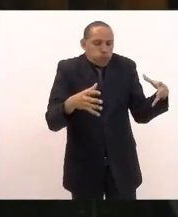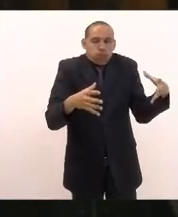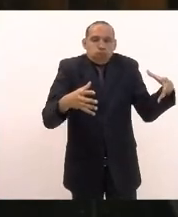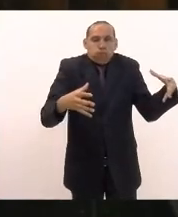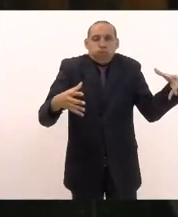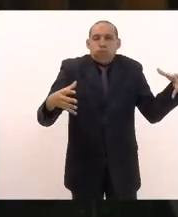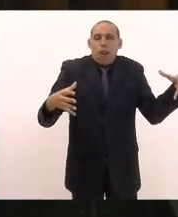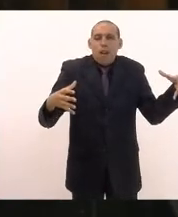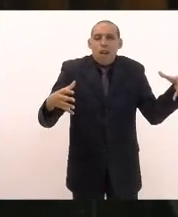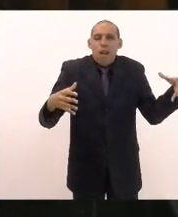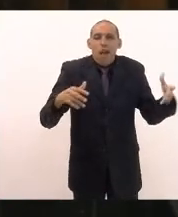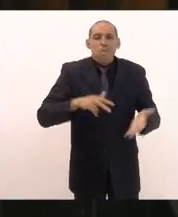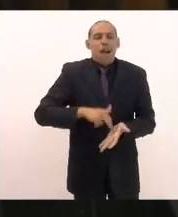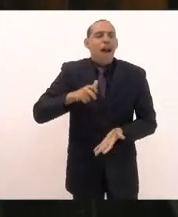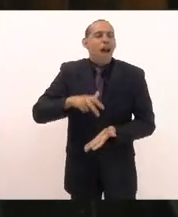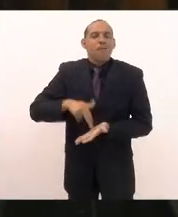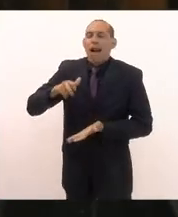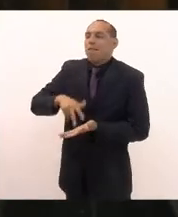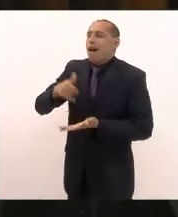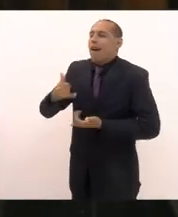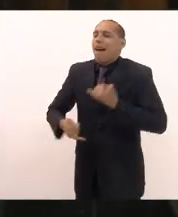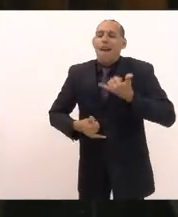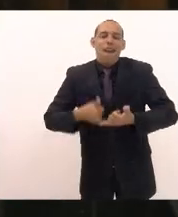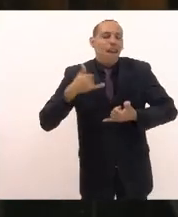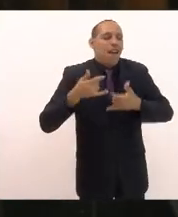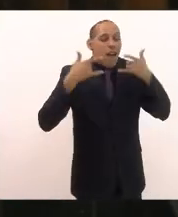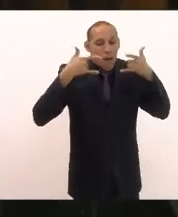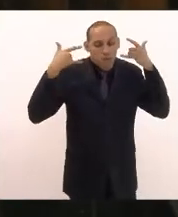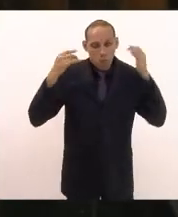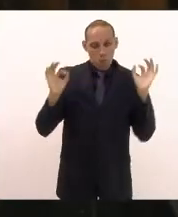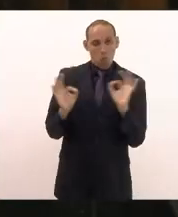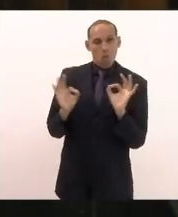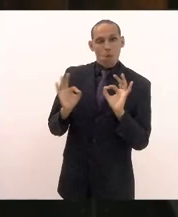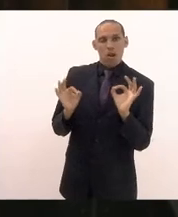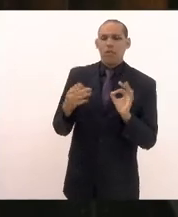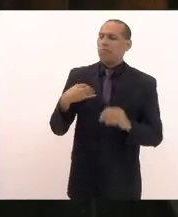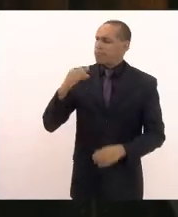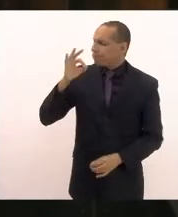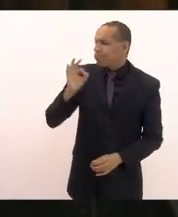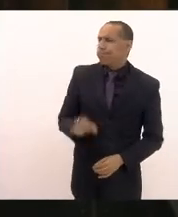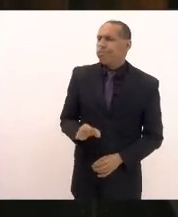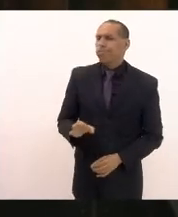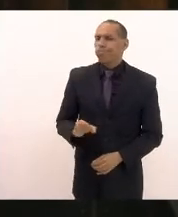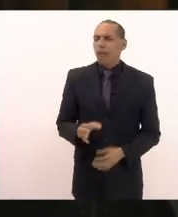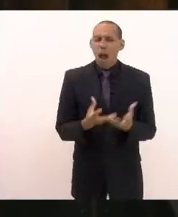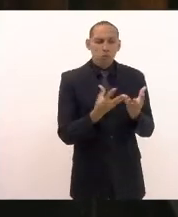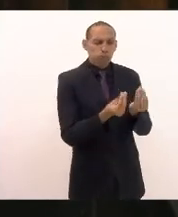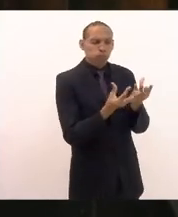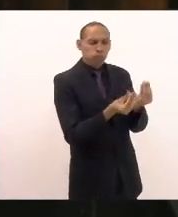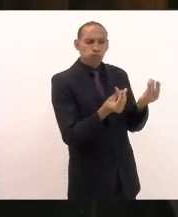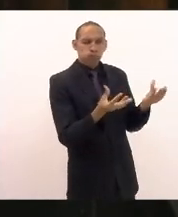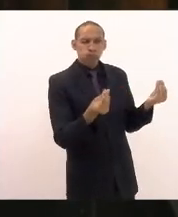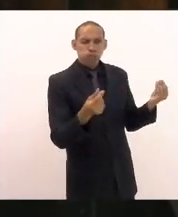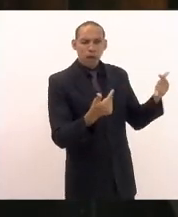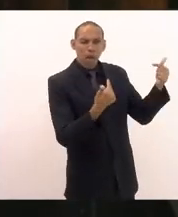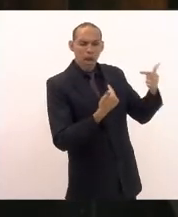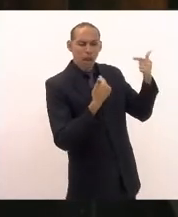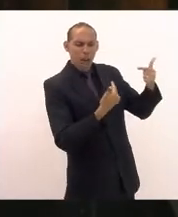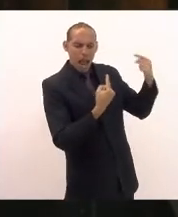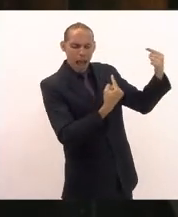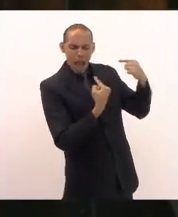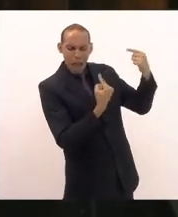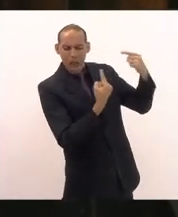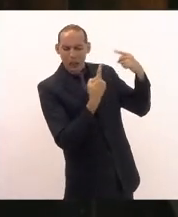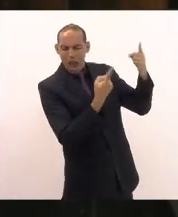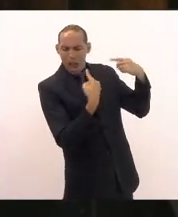enquanto pulavam sem máscara. E com certeza, repito, muitos deles nos perseguiram,